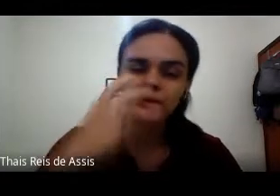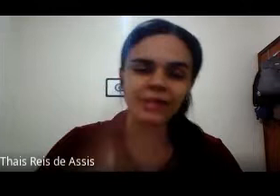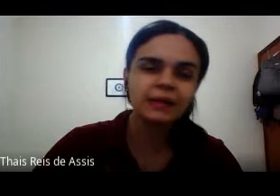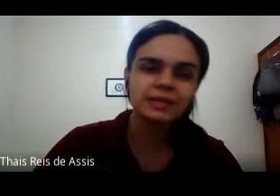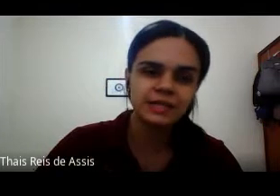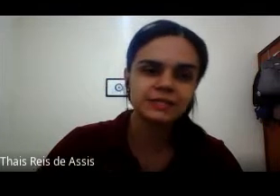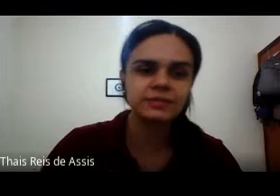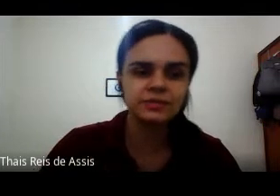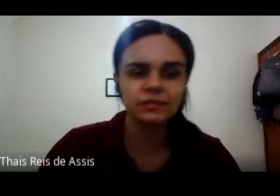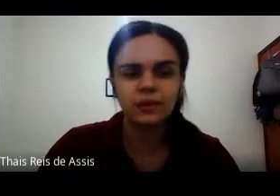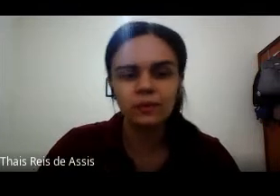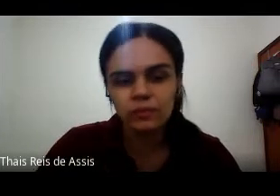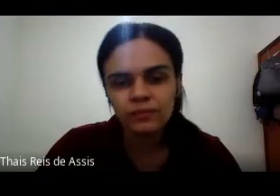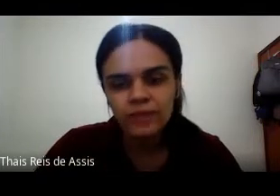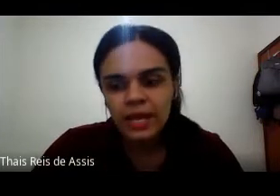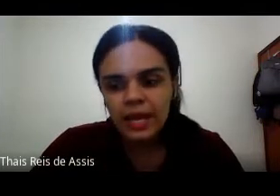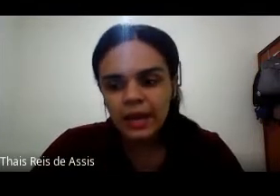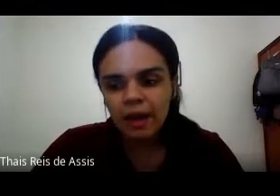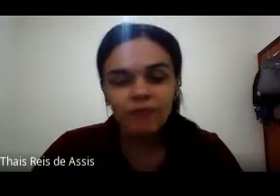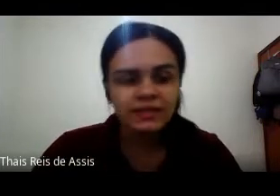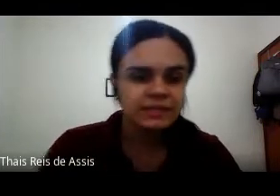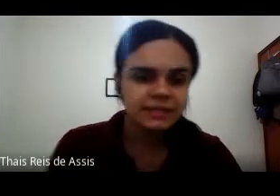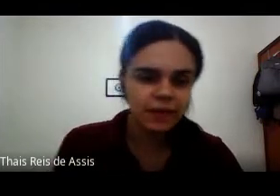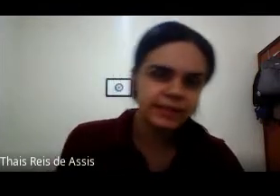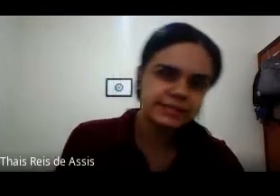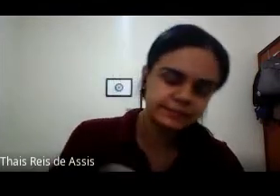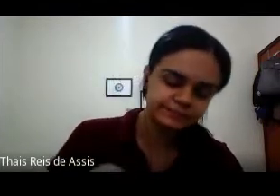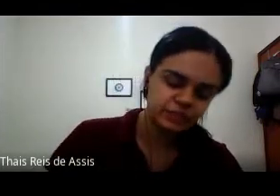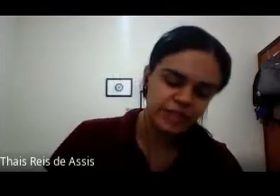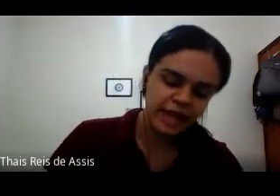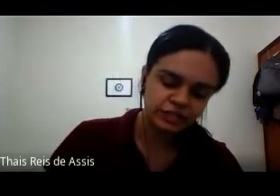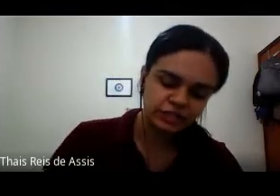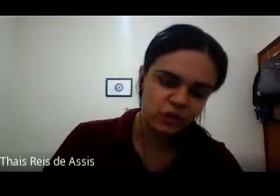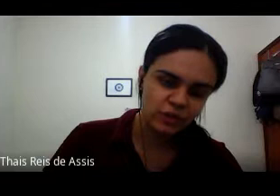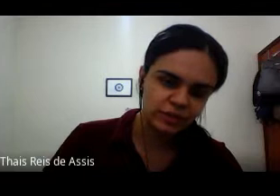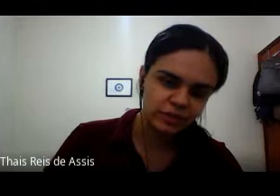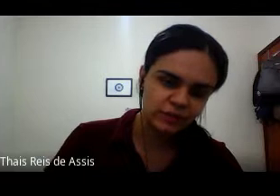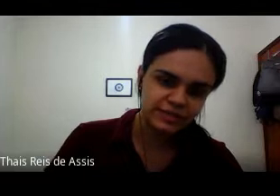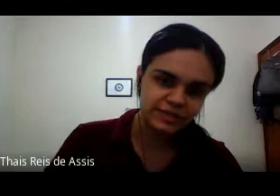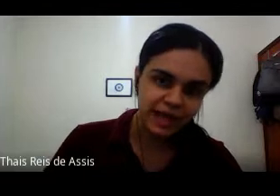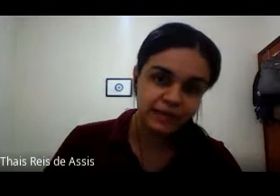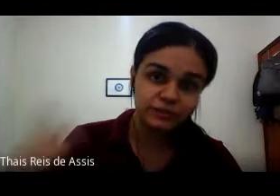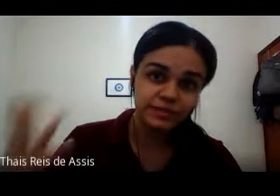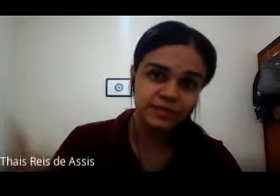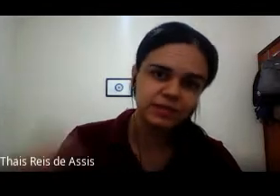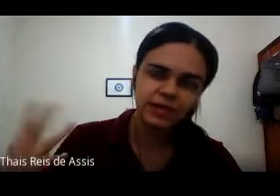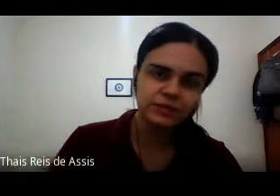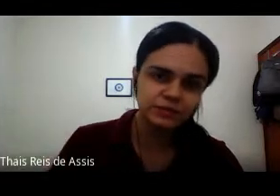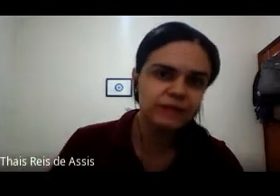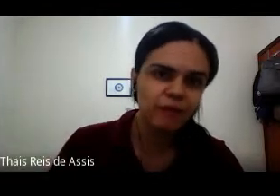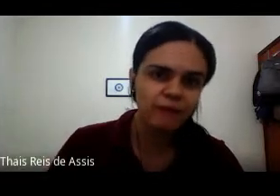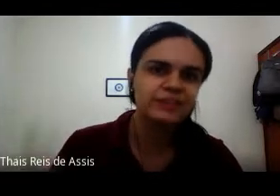um cuidado na seleção desse conteúdo, ou fazer uma sequência didática de como que eu vou ensinar em função